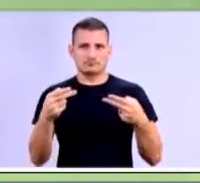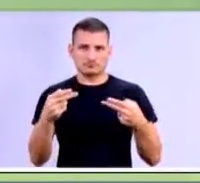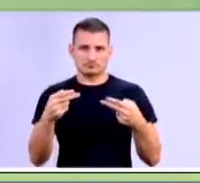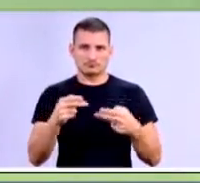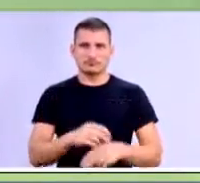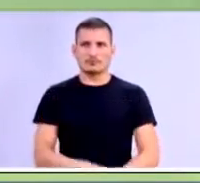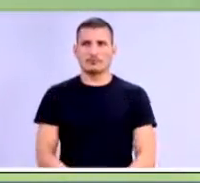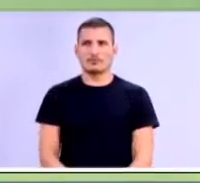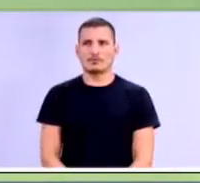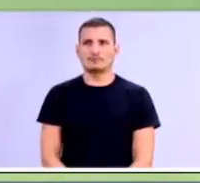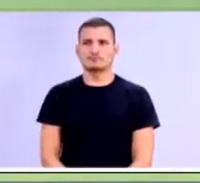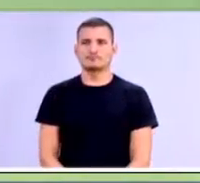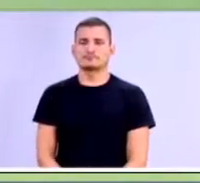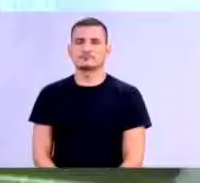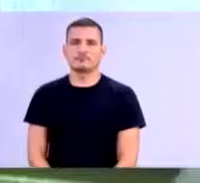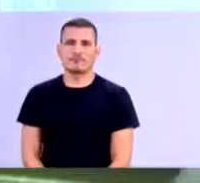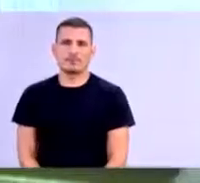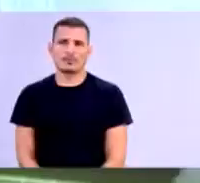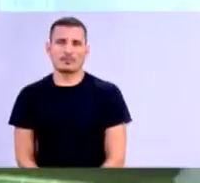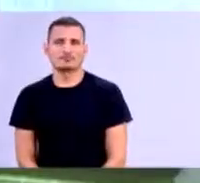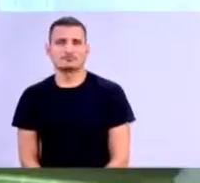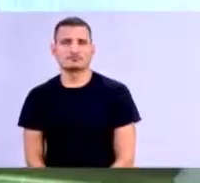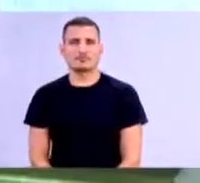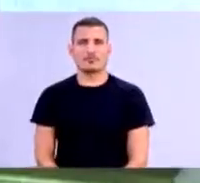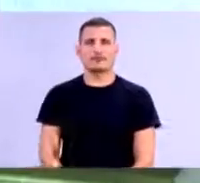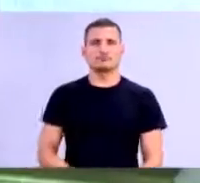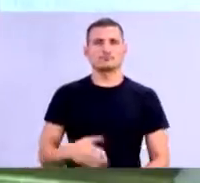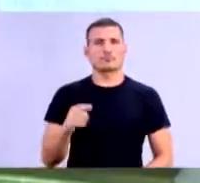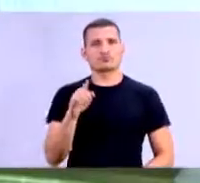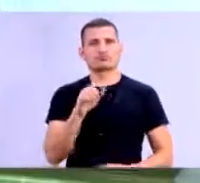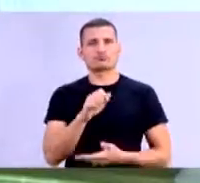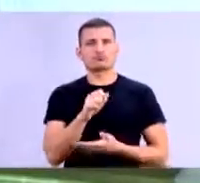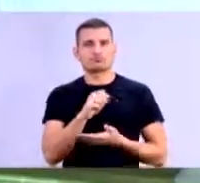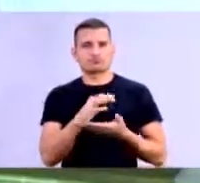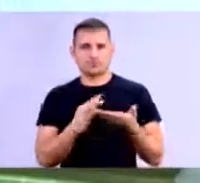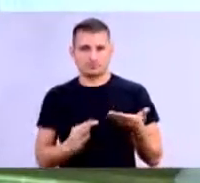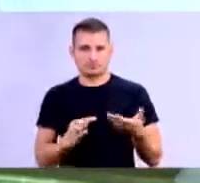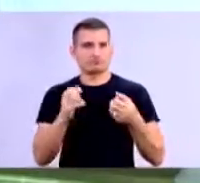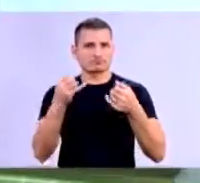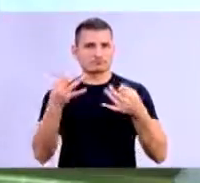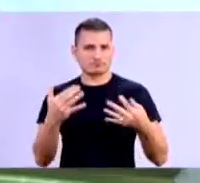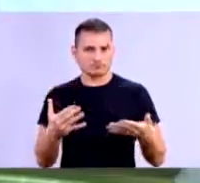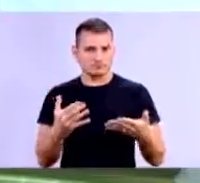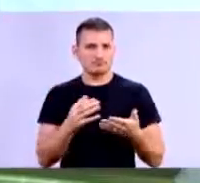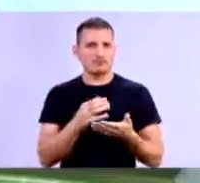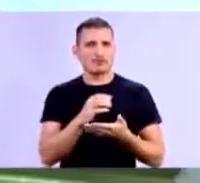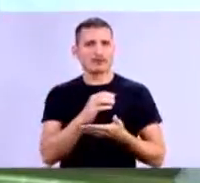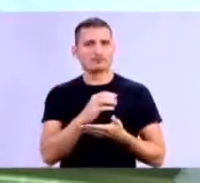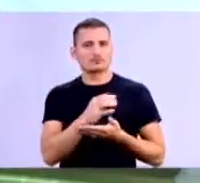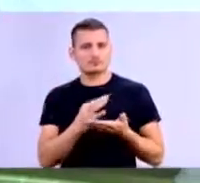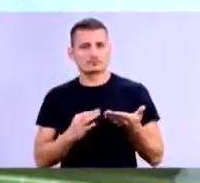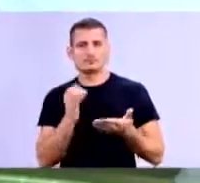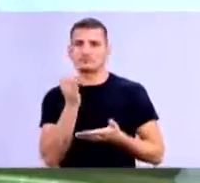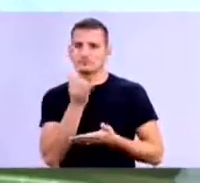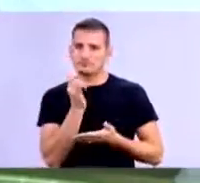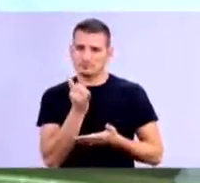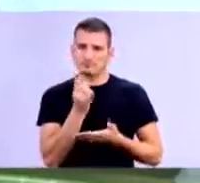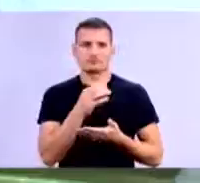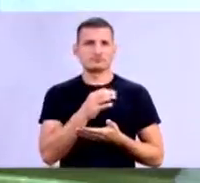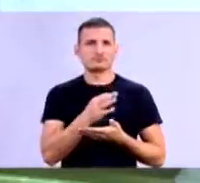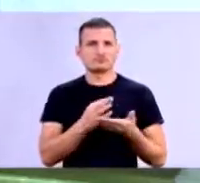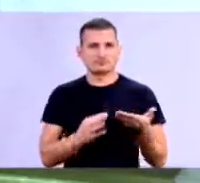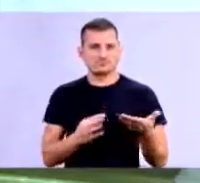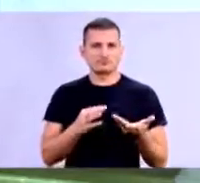tratando. Certo, então nós vamos saber se você vai escrever um texto descritivo, um texto narrativo, um texto